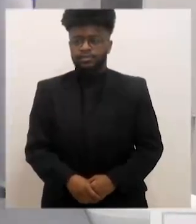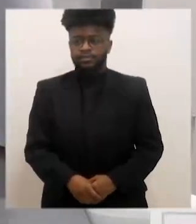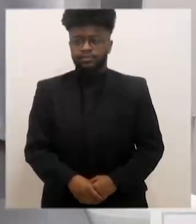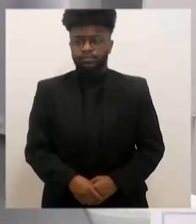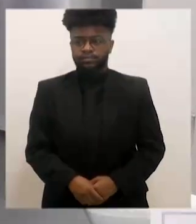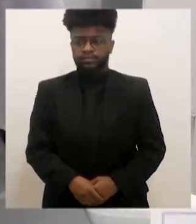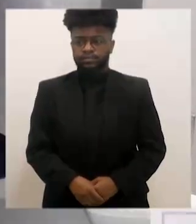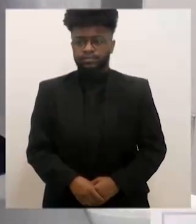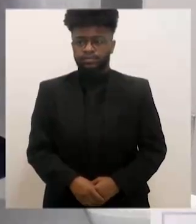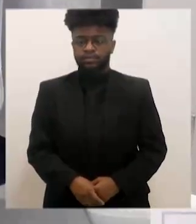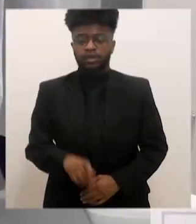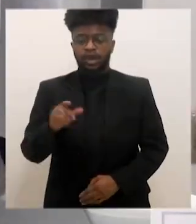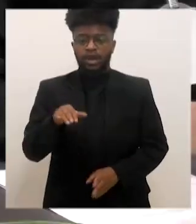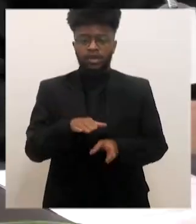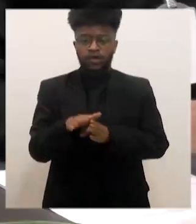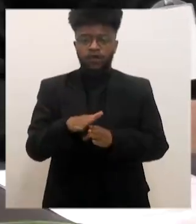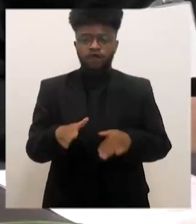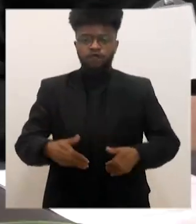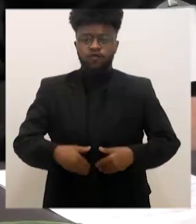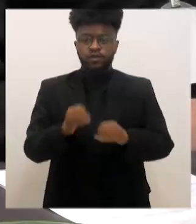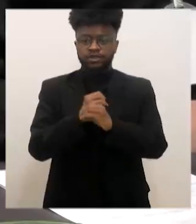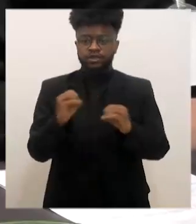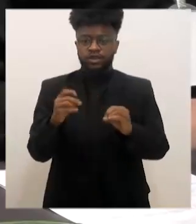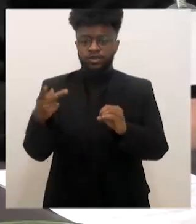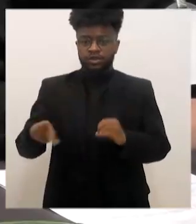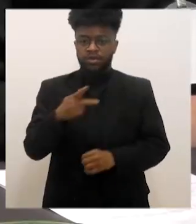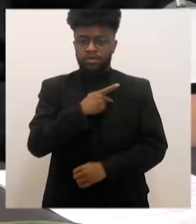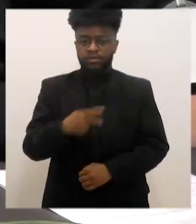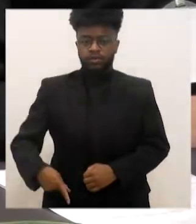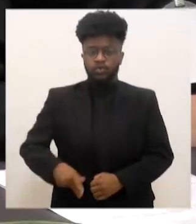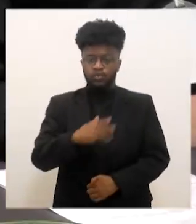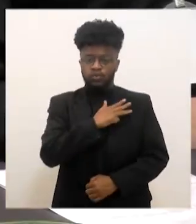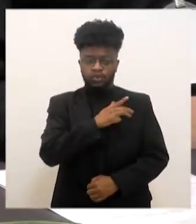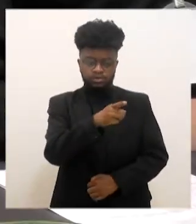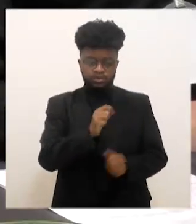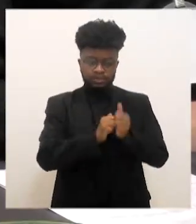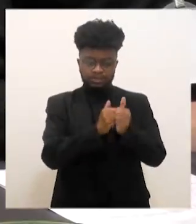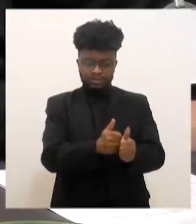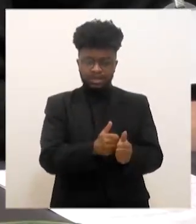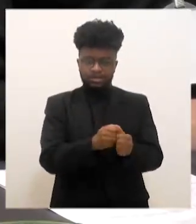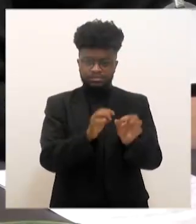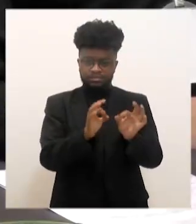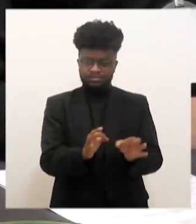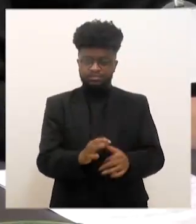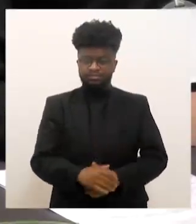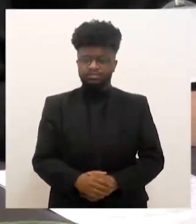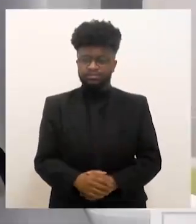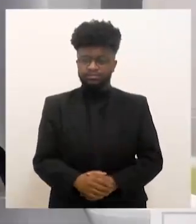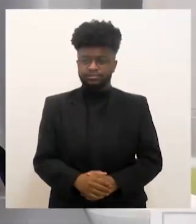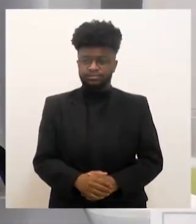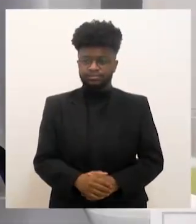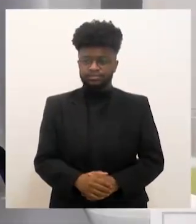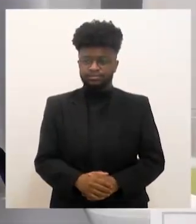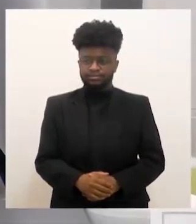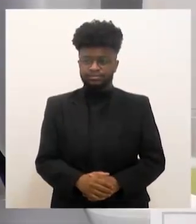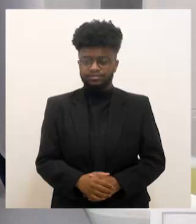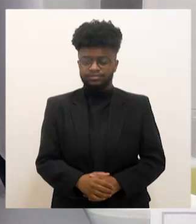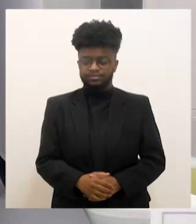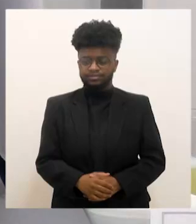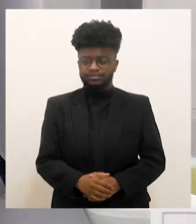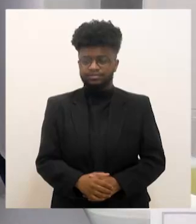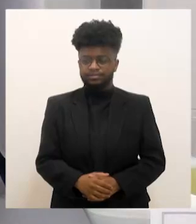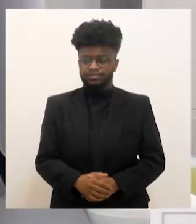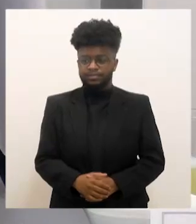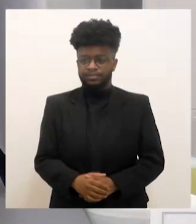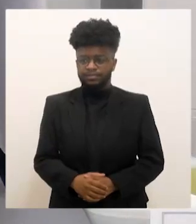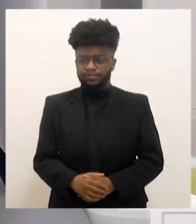Não sou igual É a você. orientação fome zero do presidente Lula, que o deputado Amorim segue à risca. Ah, meu Deus do céu, tá tudo tão calmo, gente.